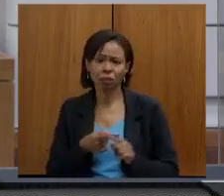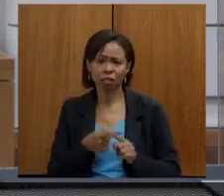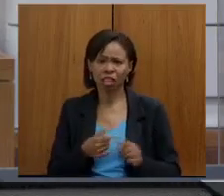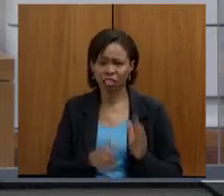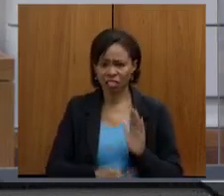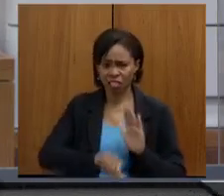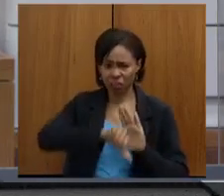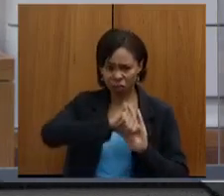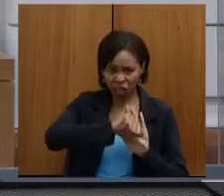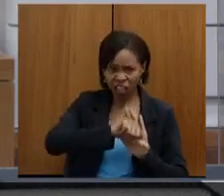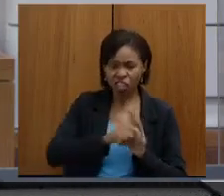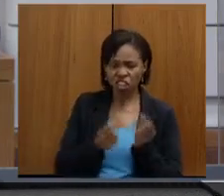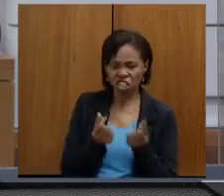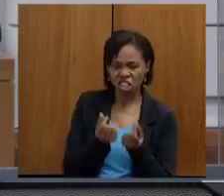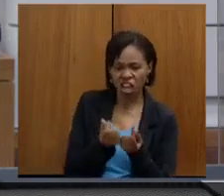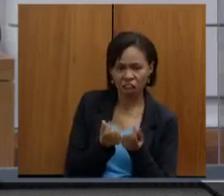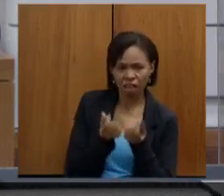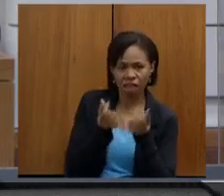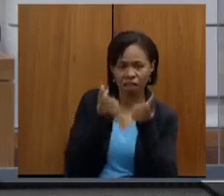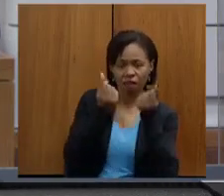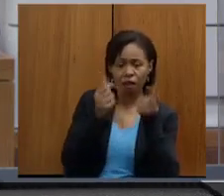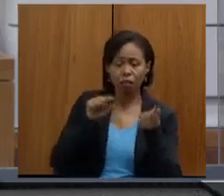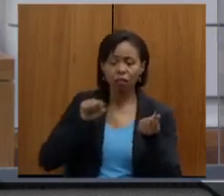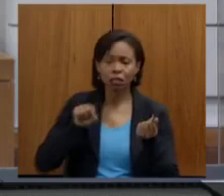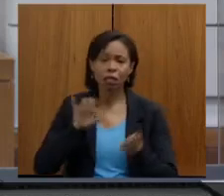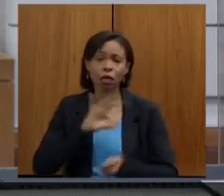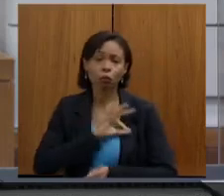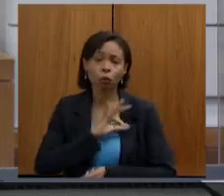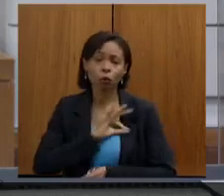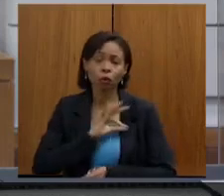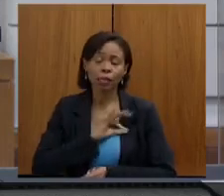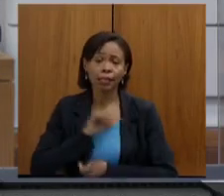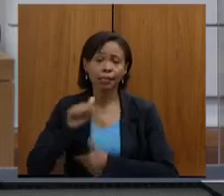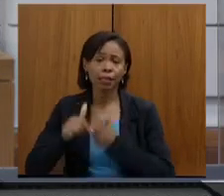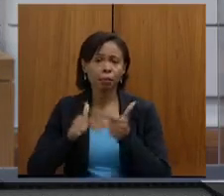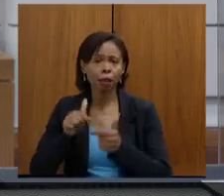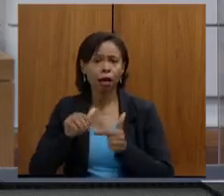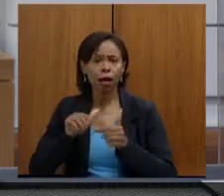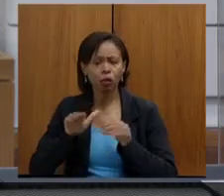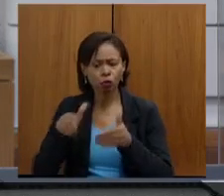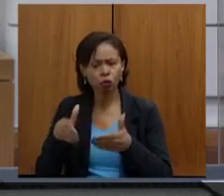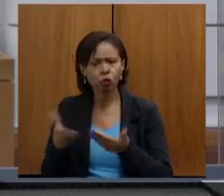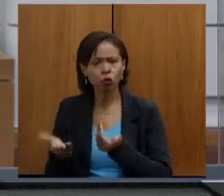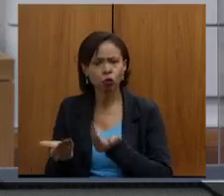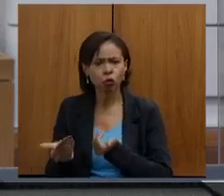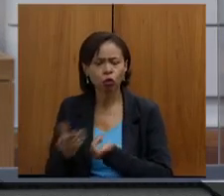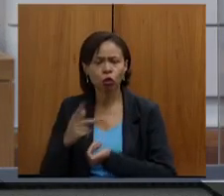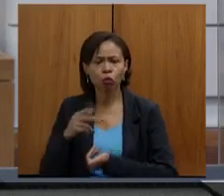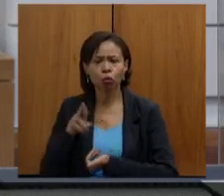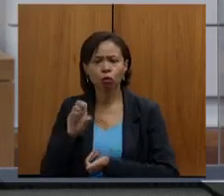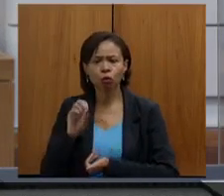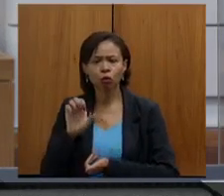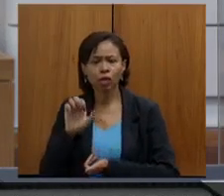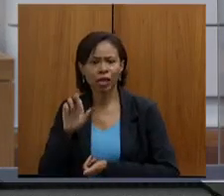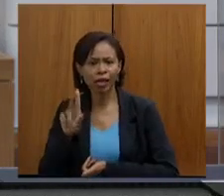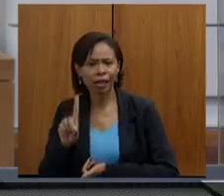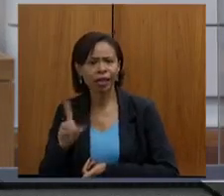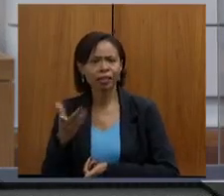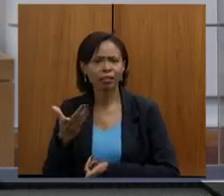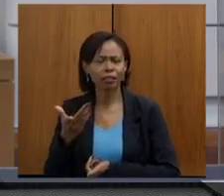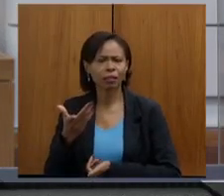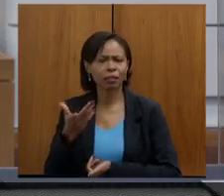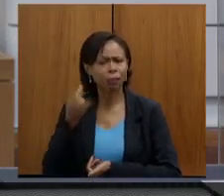ganhando dinheiro com crime enquanto a polícia militar trabalha com os nossos jovens pelo Proerd a